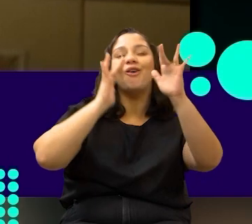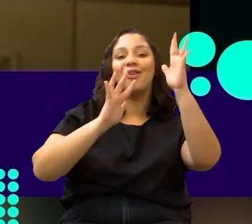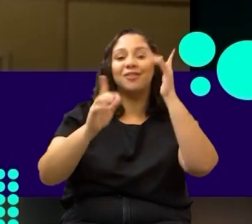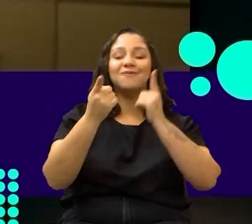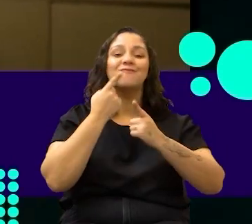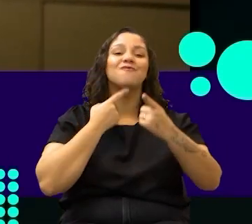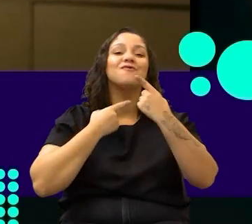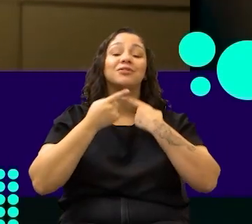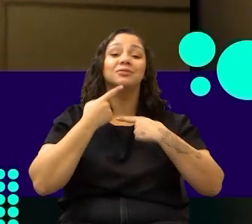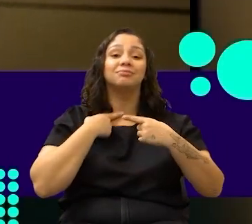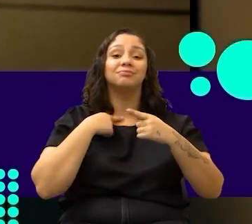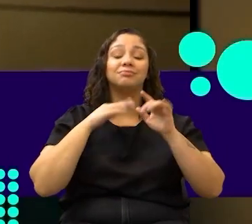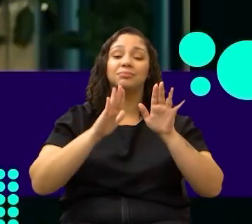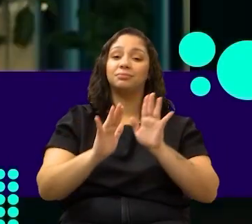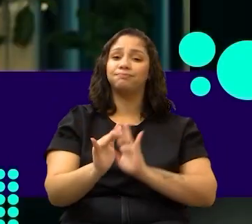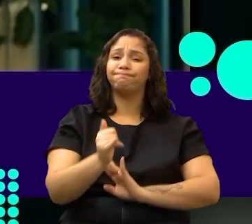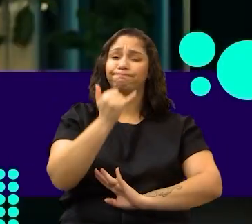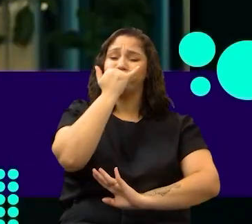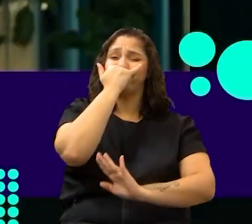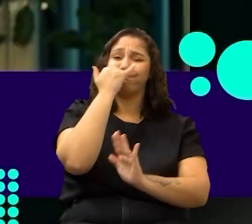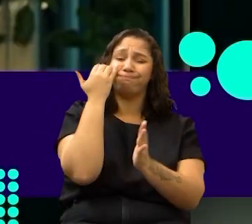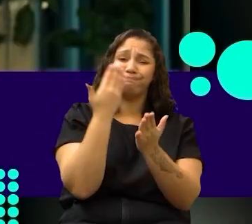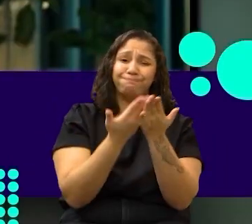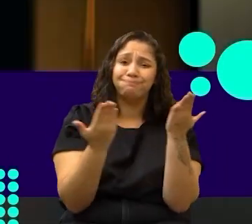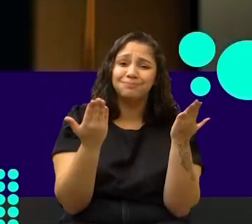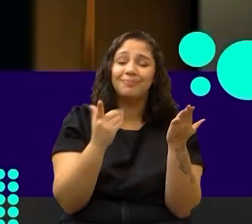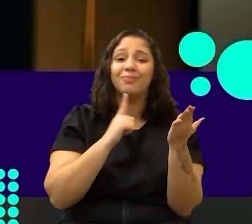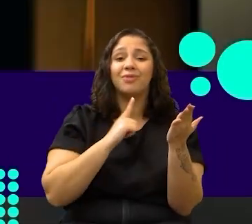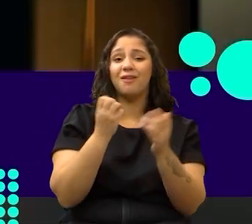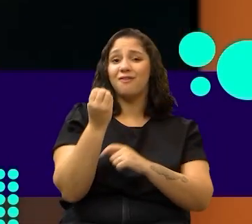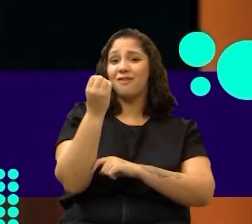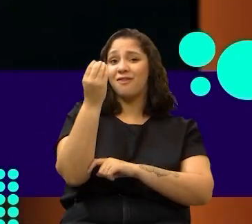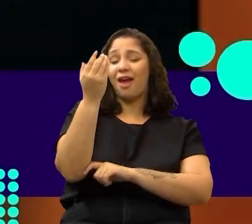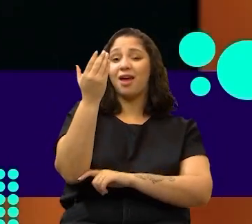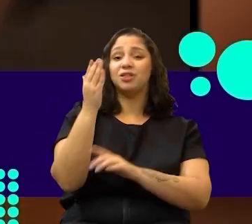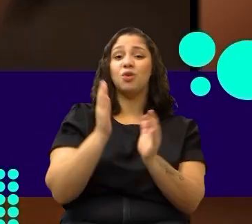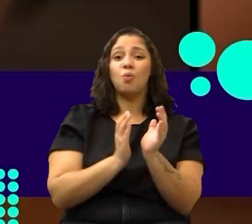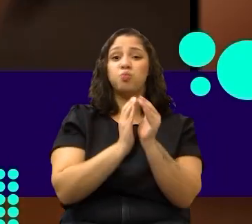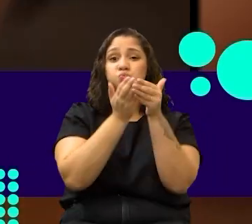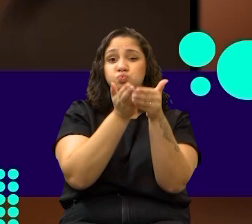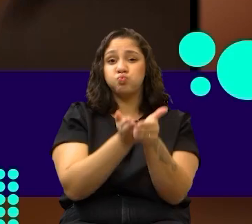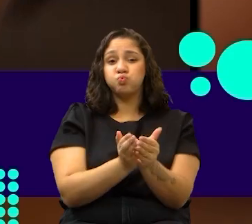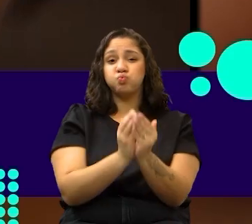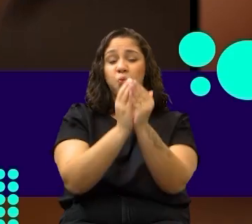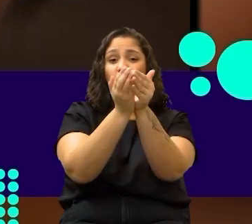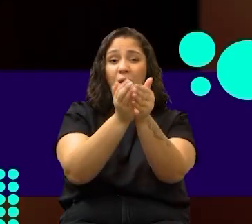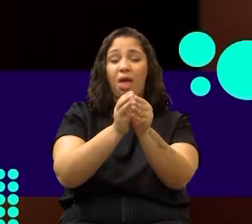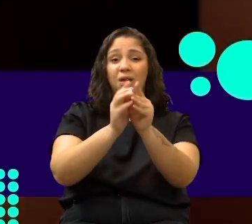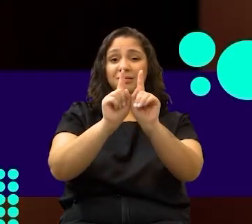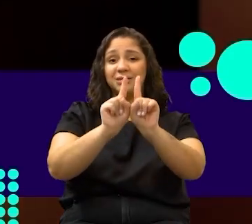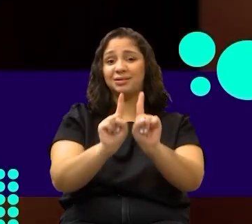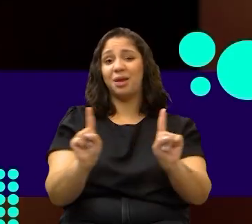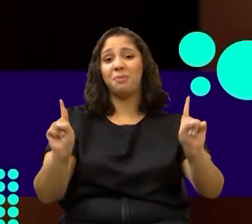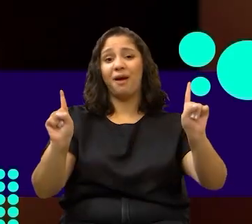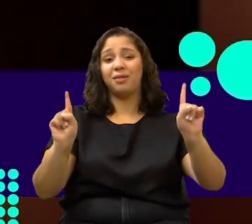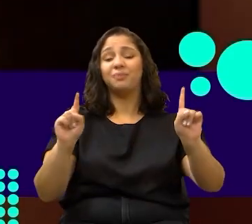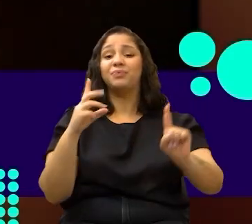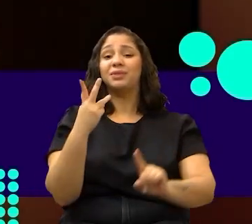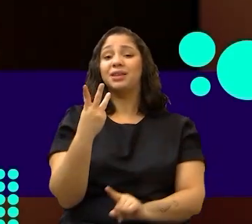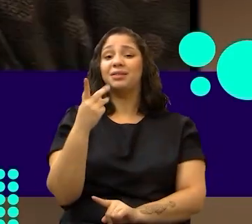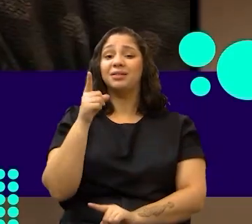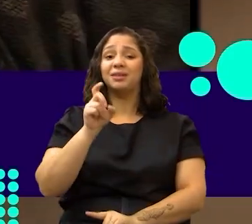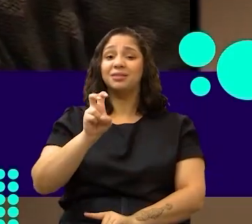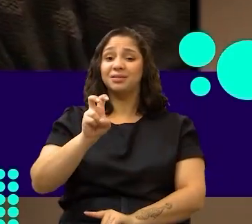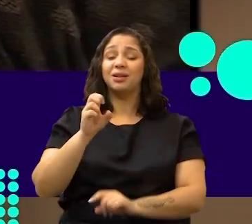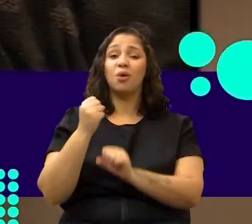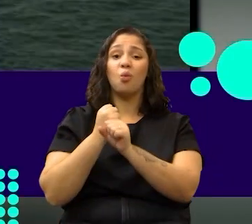Então, um acidente desastroso durante sua viagem de barco no Atlântico os separa. 35 anos depois,